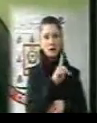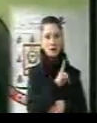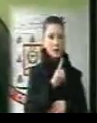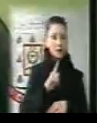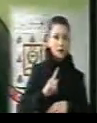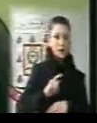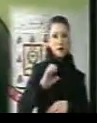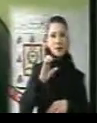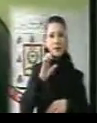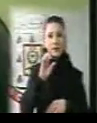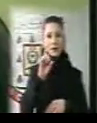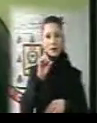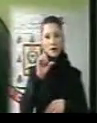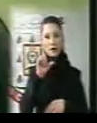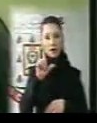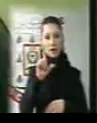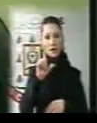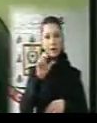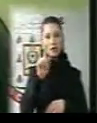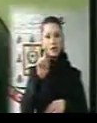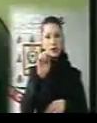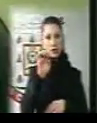o Gelson,